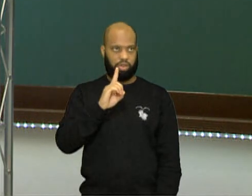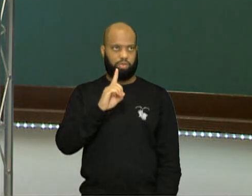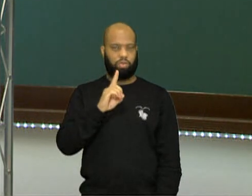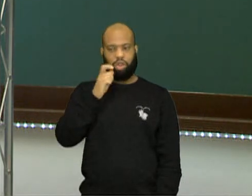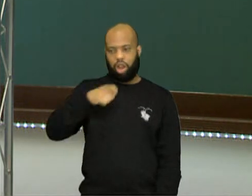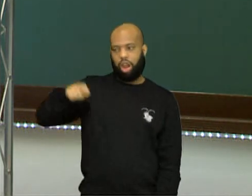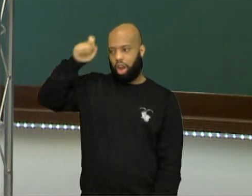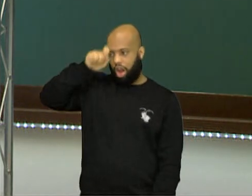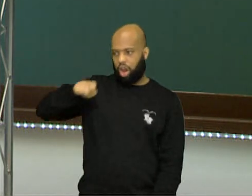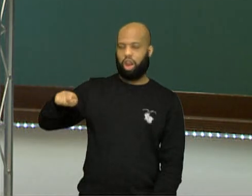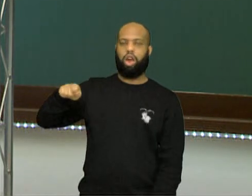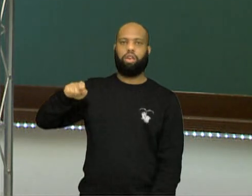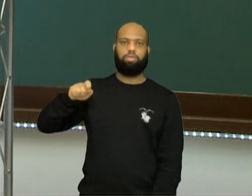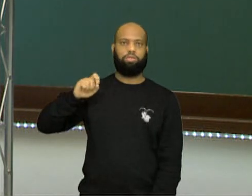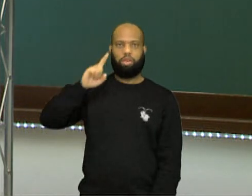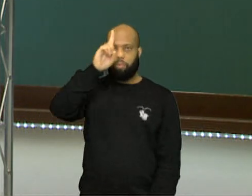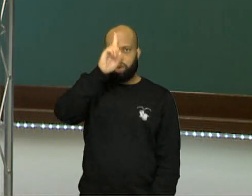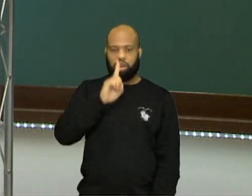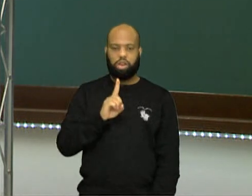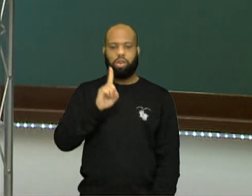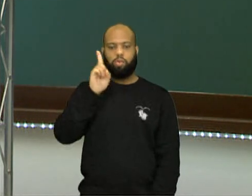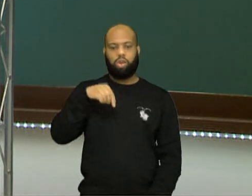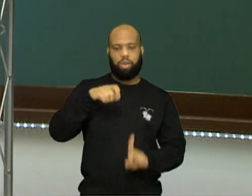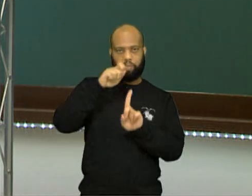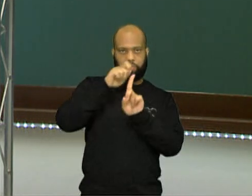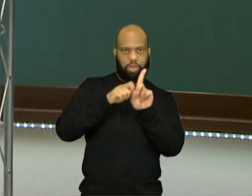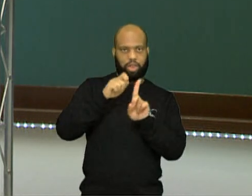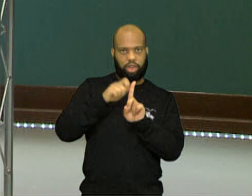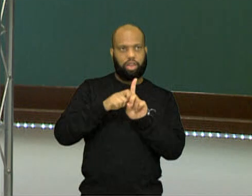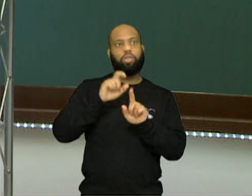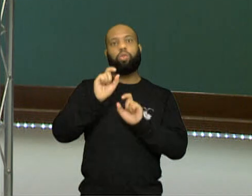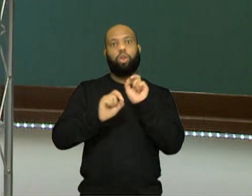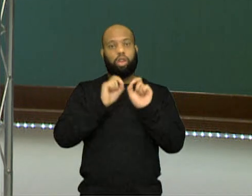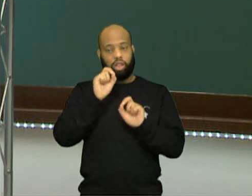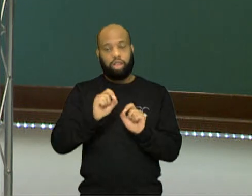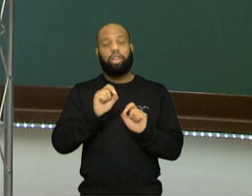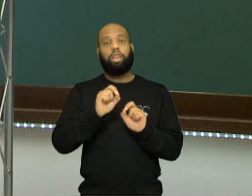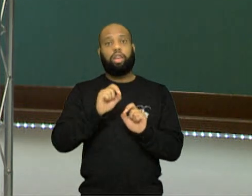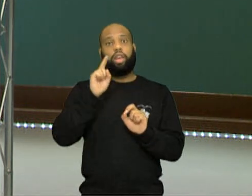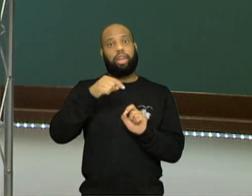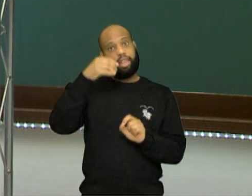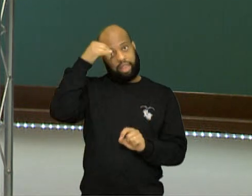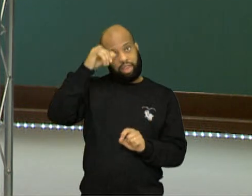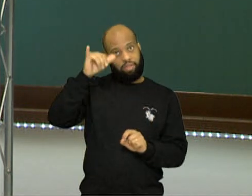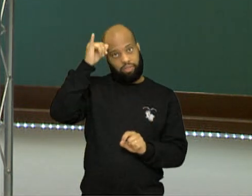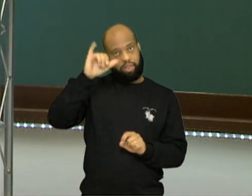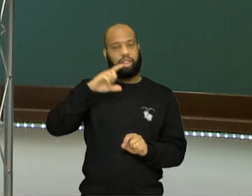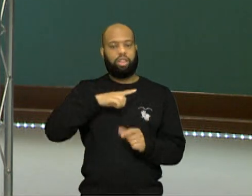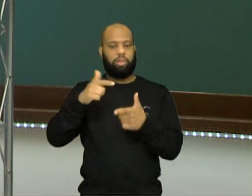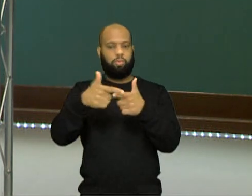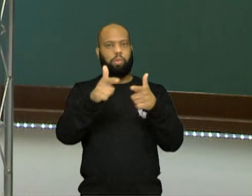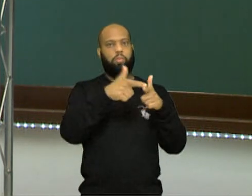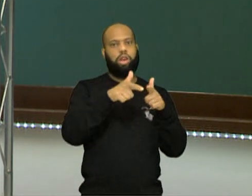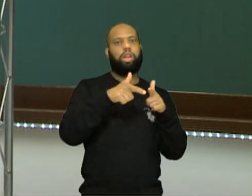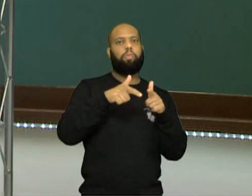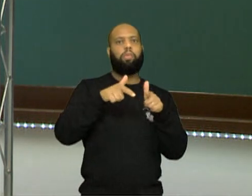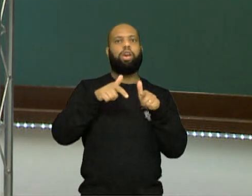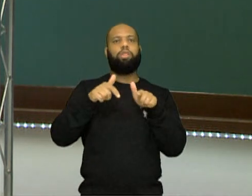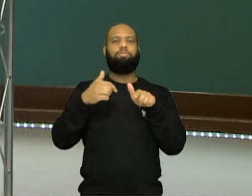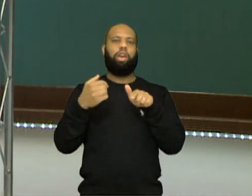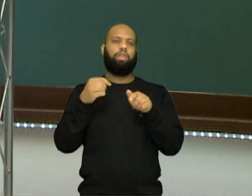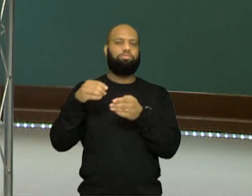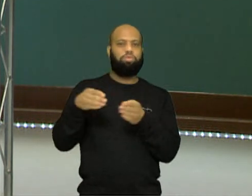que significa que é o mês de prevenção aos acidentes de trânsito. Observem mais um pouquinho nesse